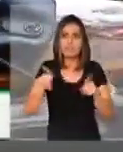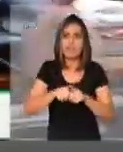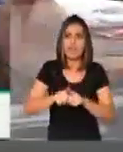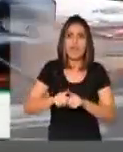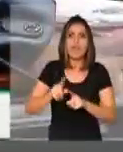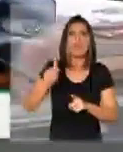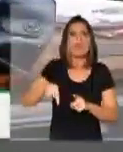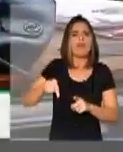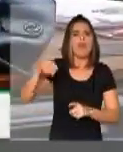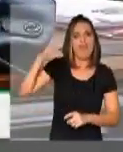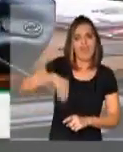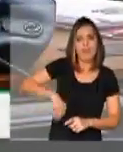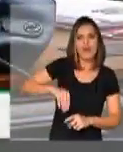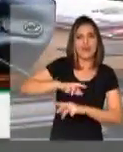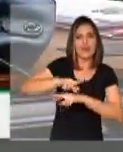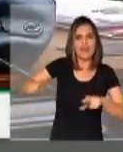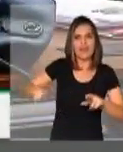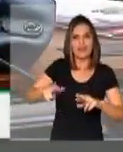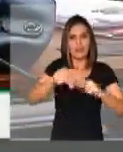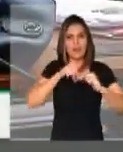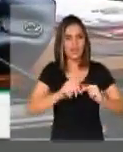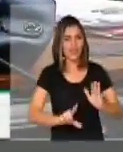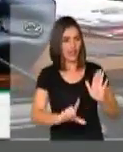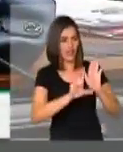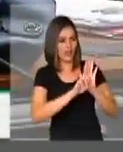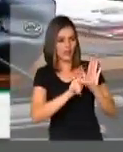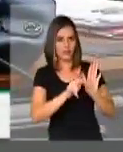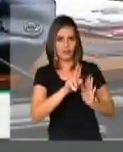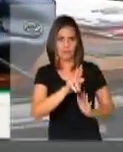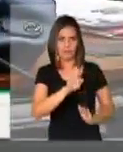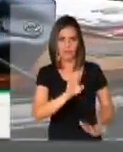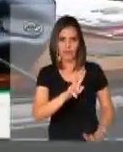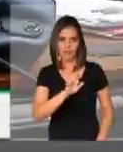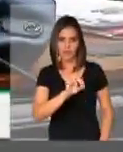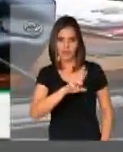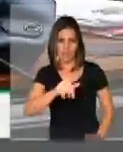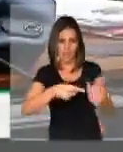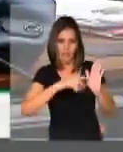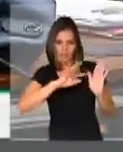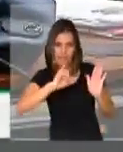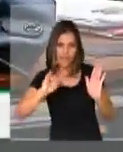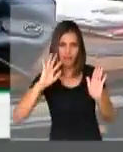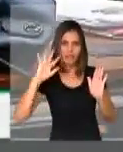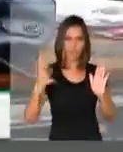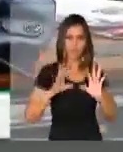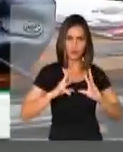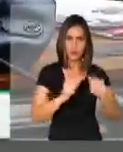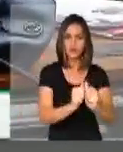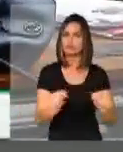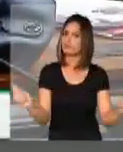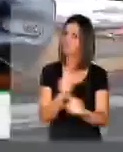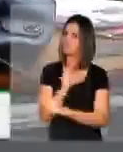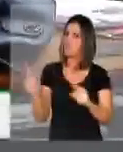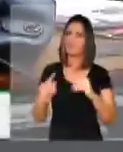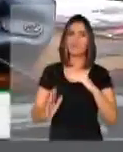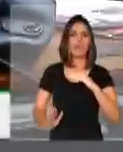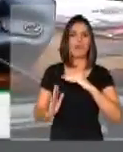política remuneratória através de reforma da Previdência. Temos que encarar. Vamos retomar o debate do extrateto aqui